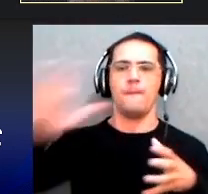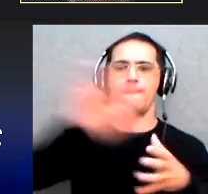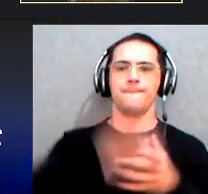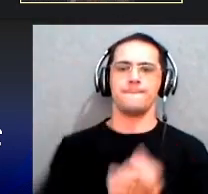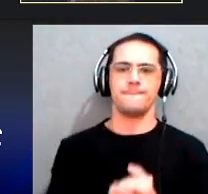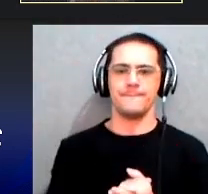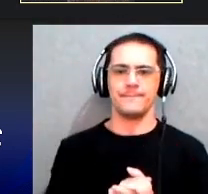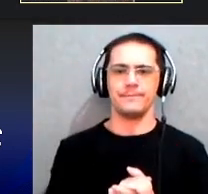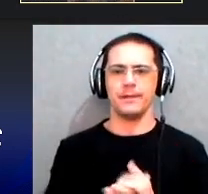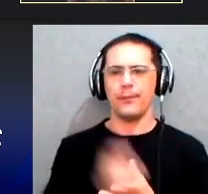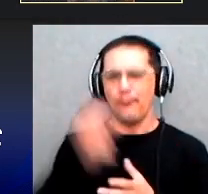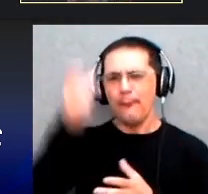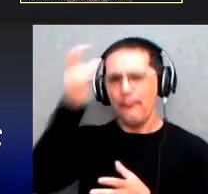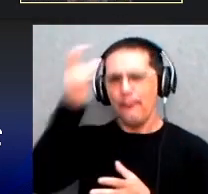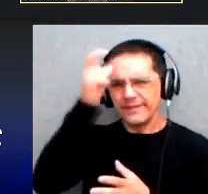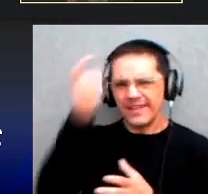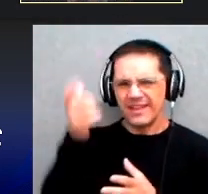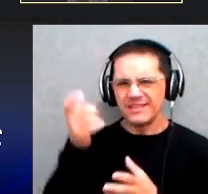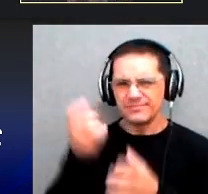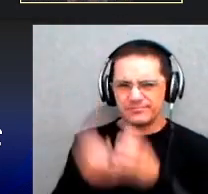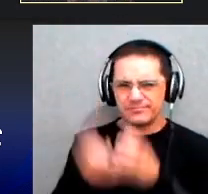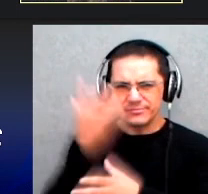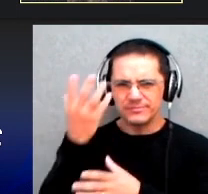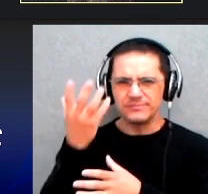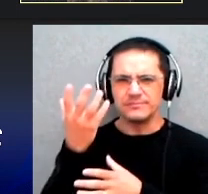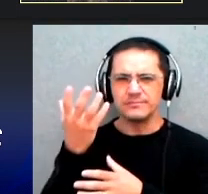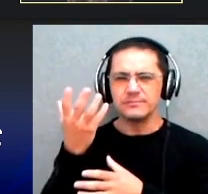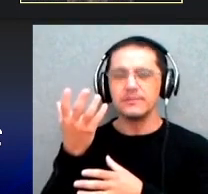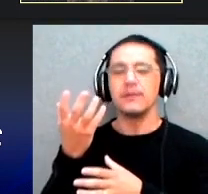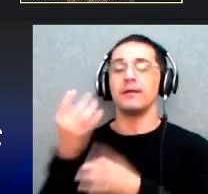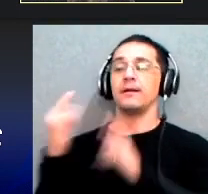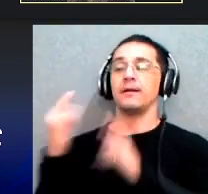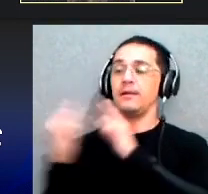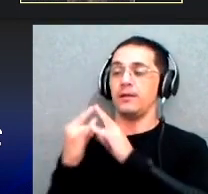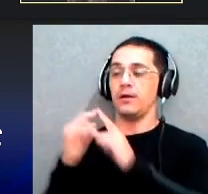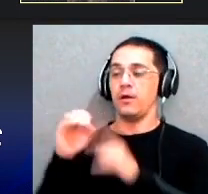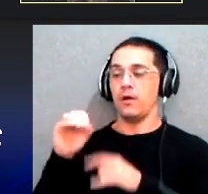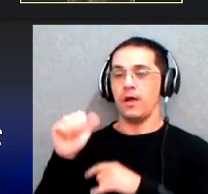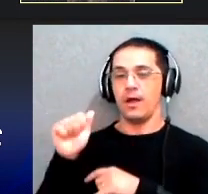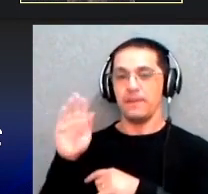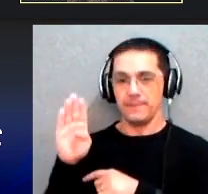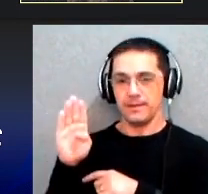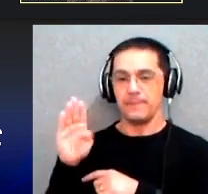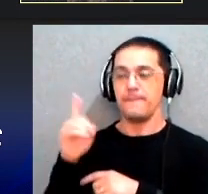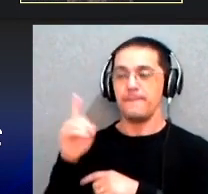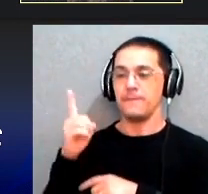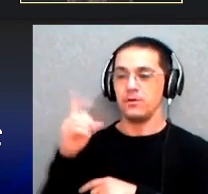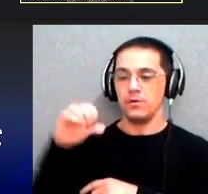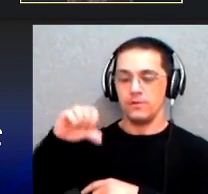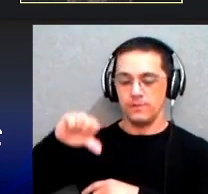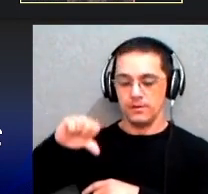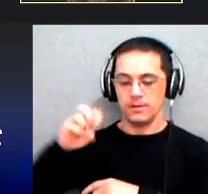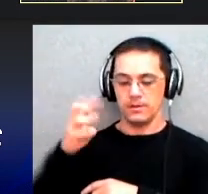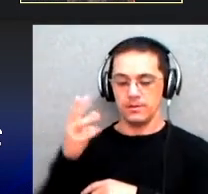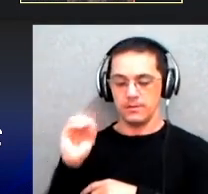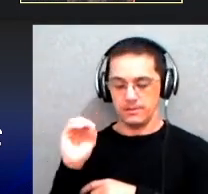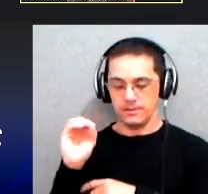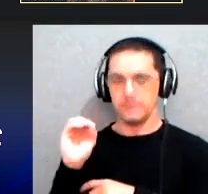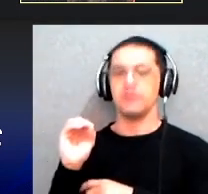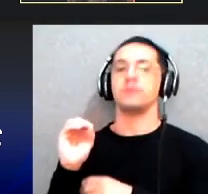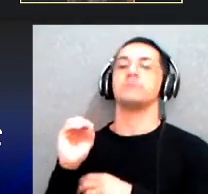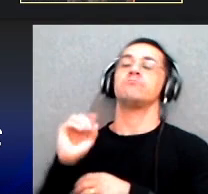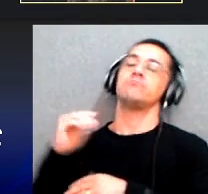né, presidente Breyer, que já na criação da OAB, lá em 1930, a ordem se depara, anos depois, poucos anos